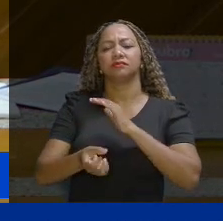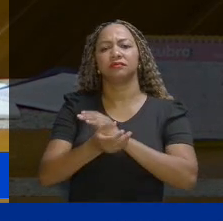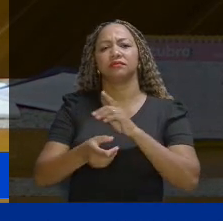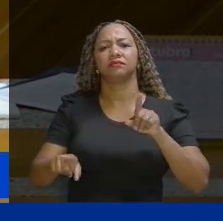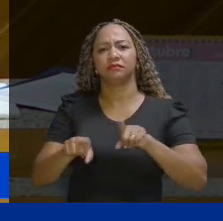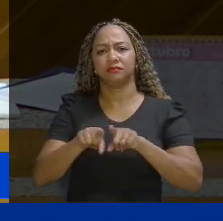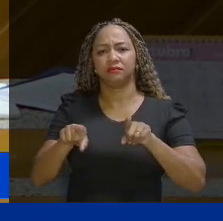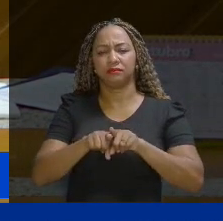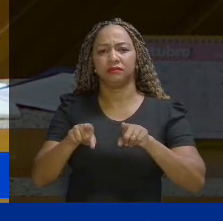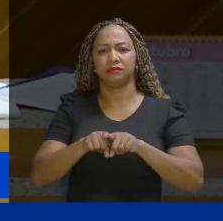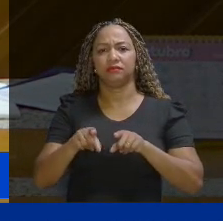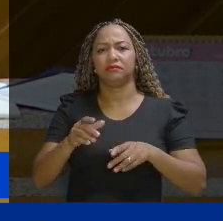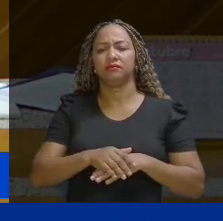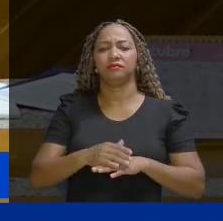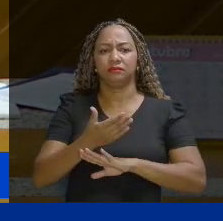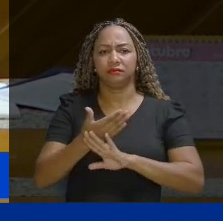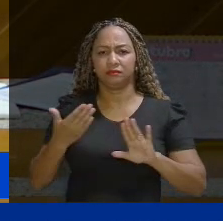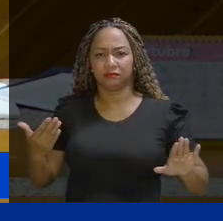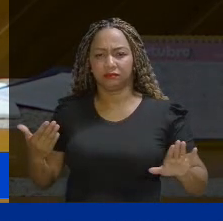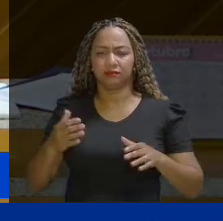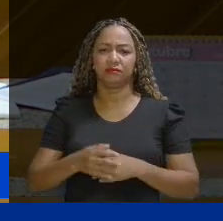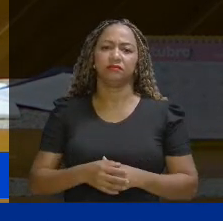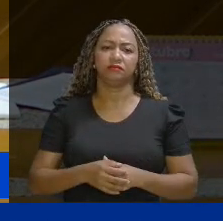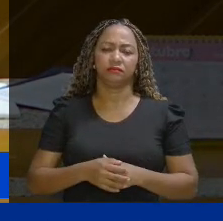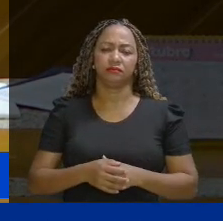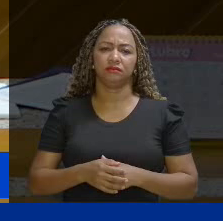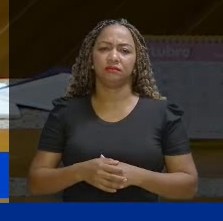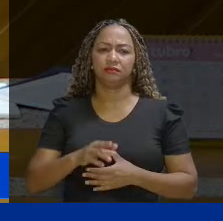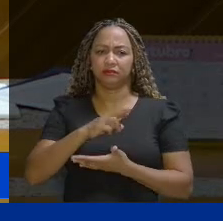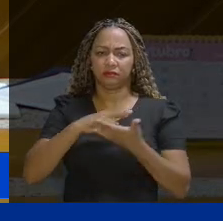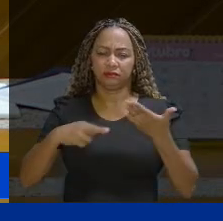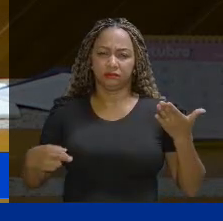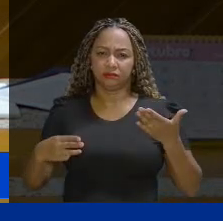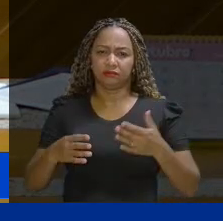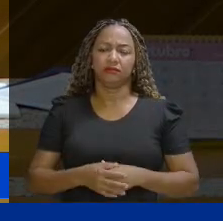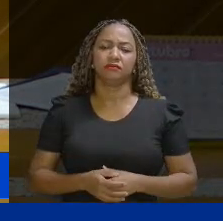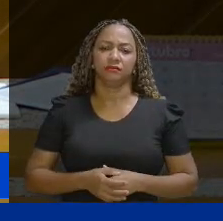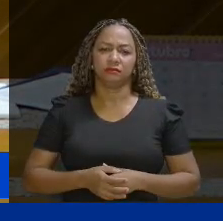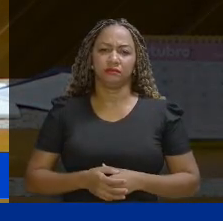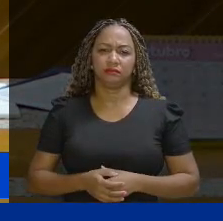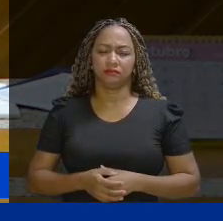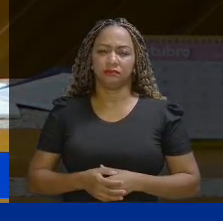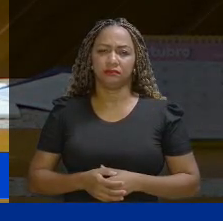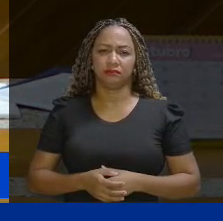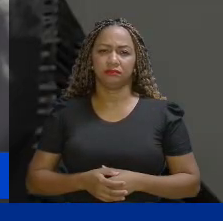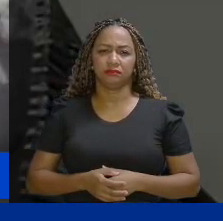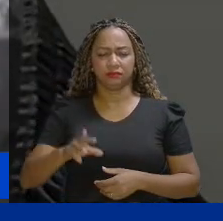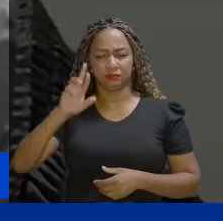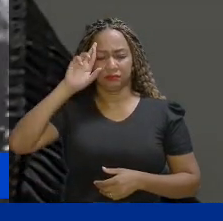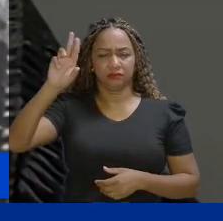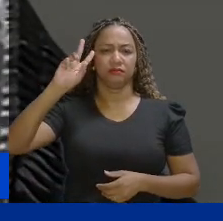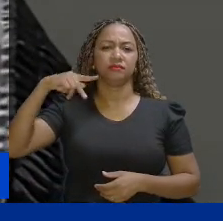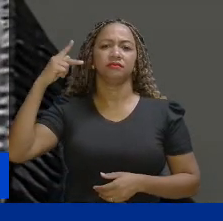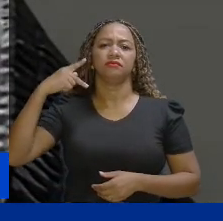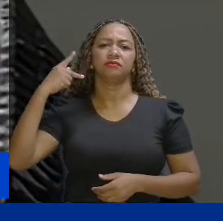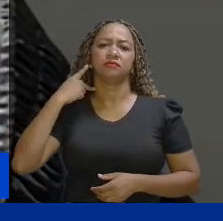com enfrentamento separado das alegações do órgão ministerial. É o relatório. Senhora